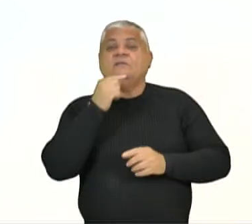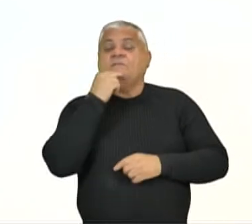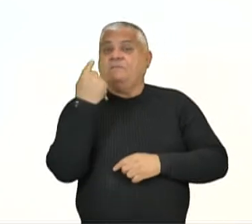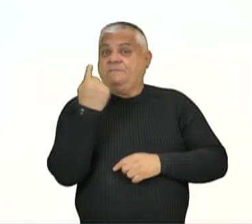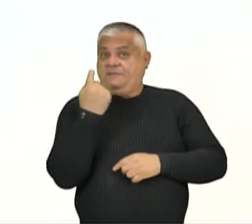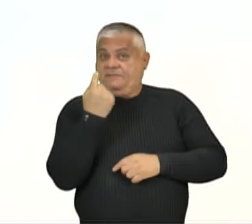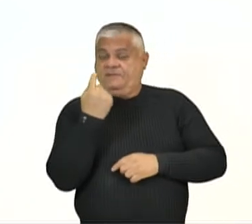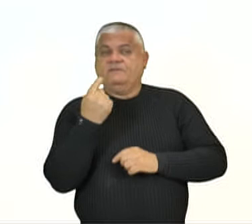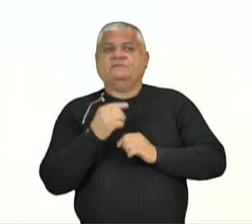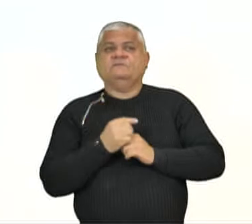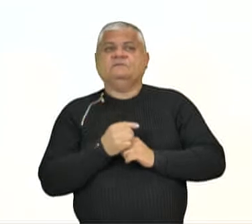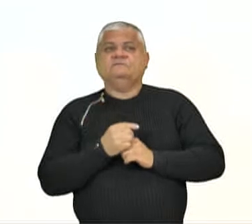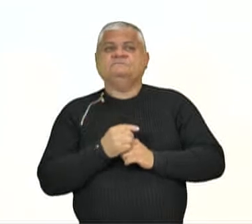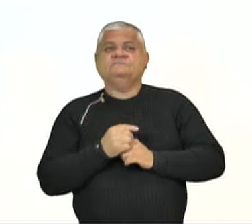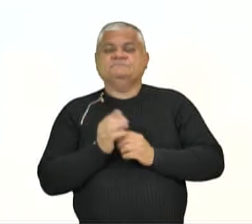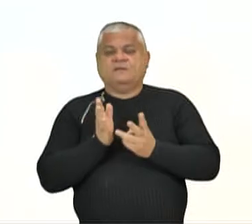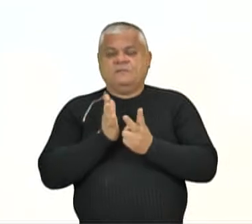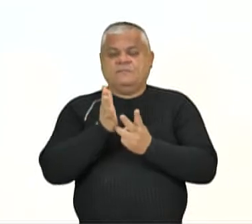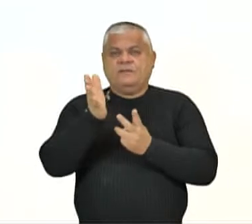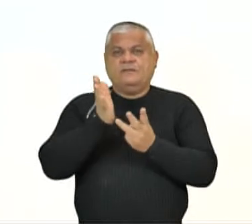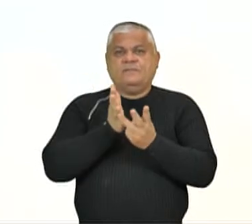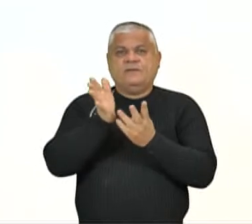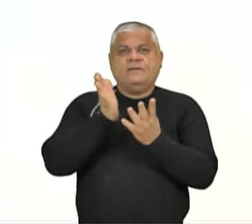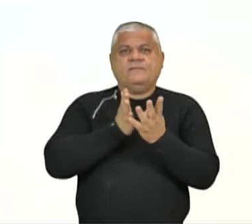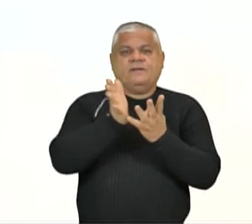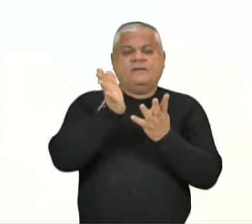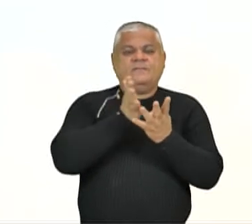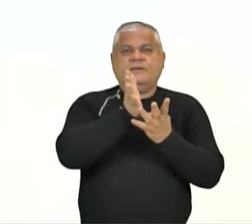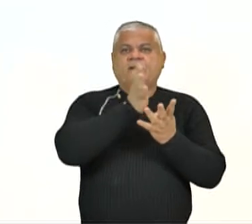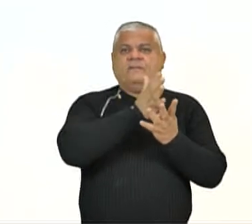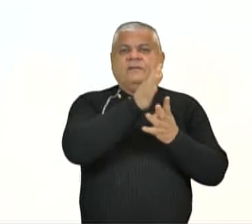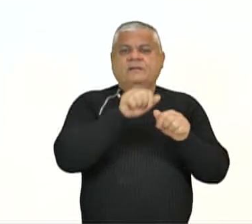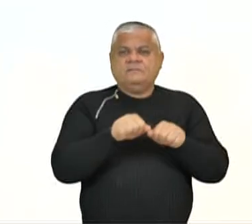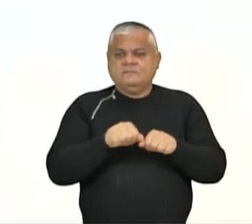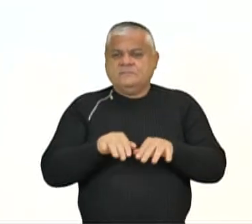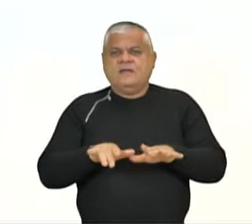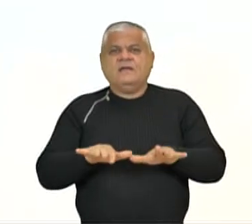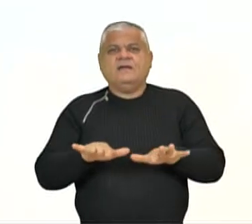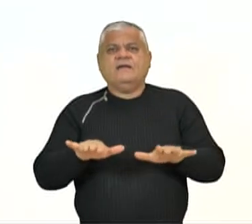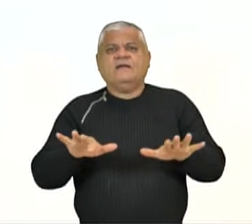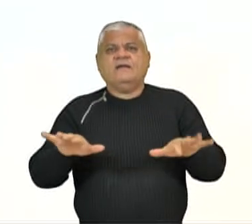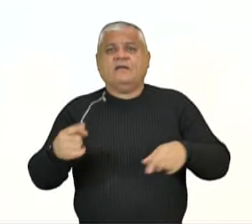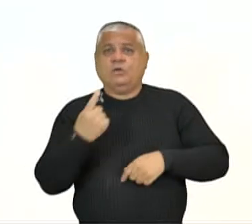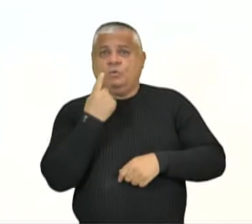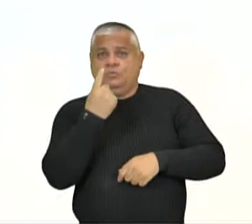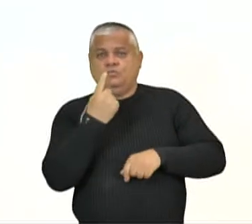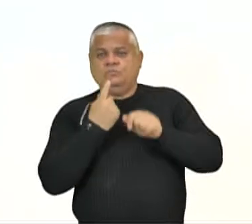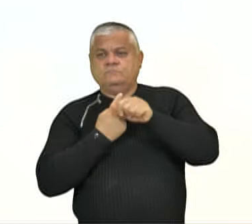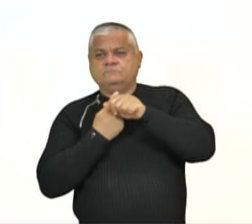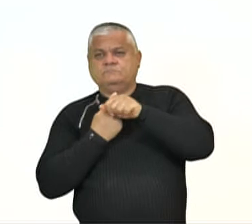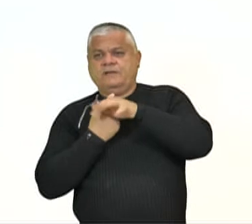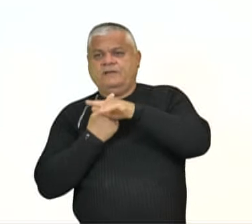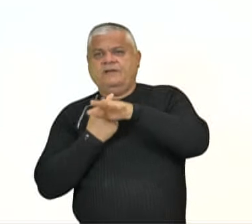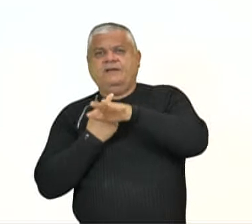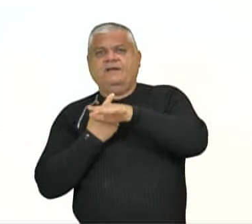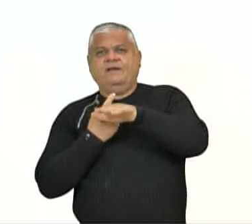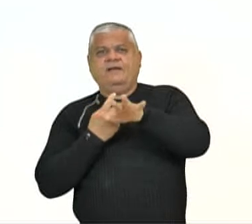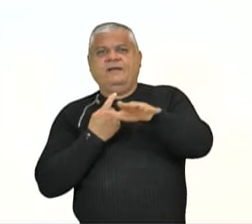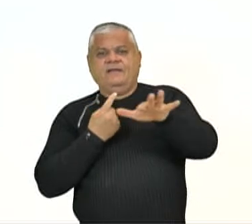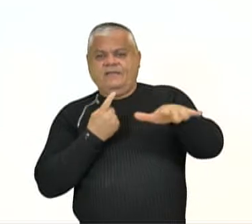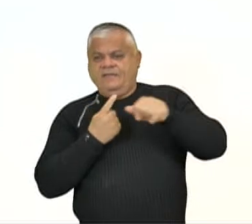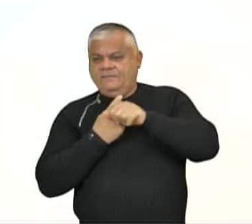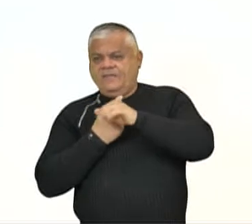ancestral, os indivíduos da população migram para diferentes ambientes e vão sofrer processos de